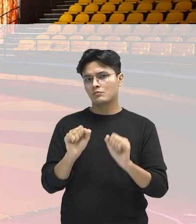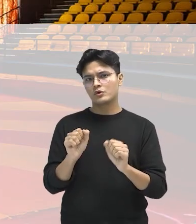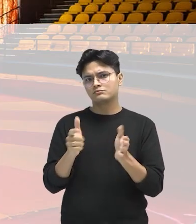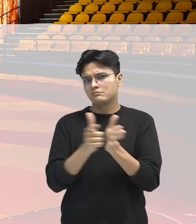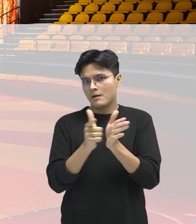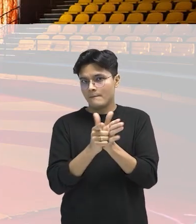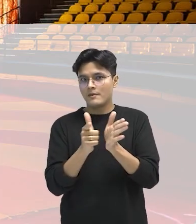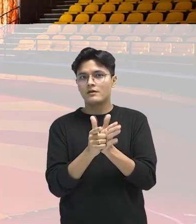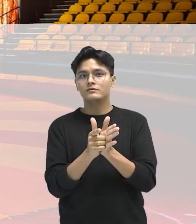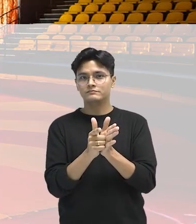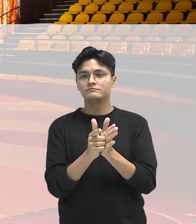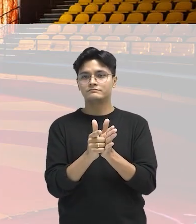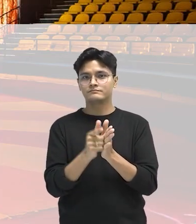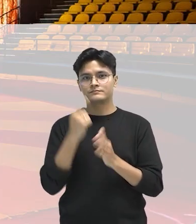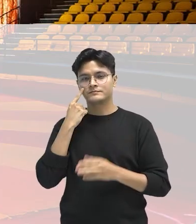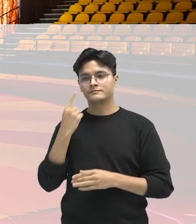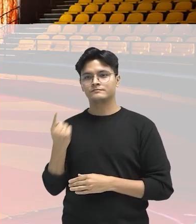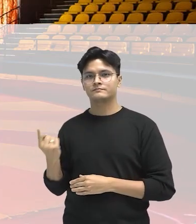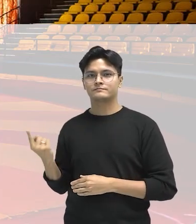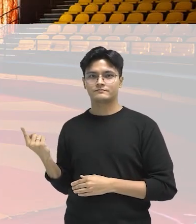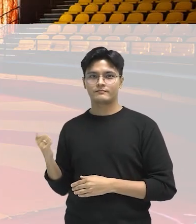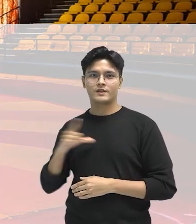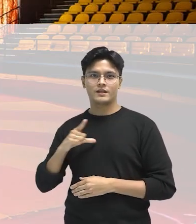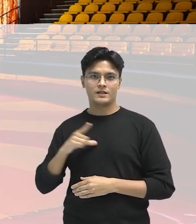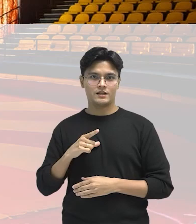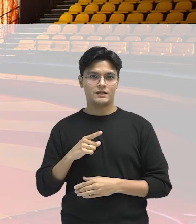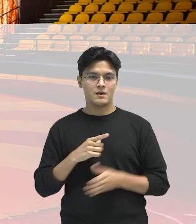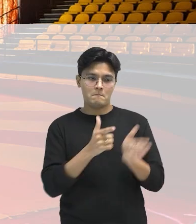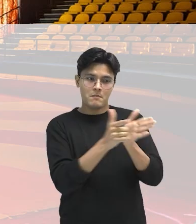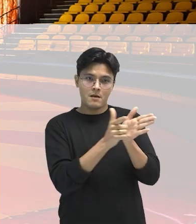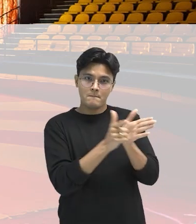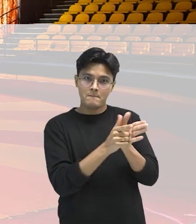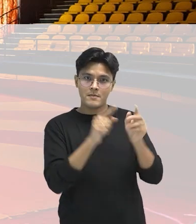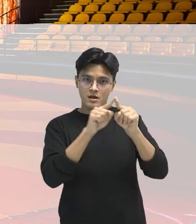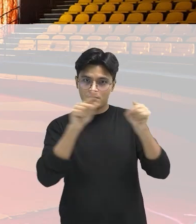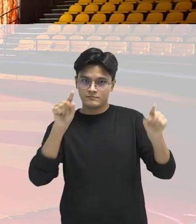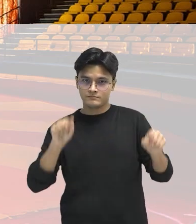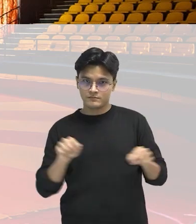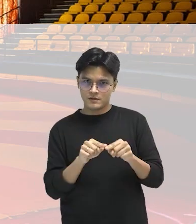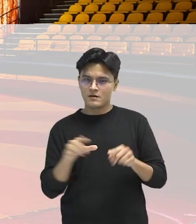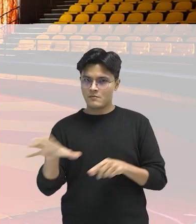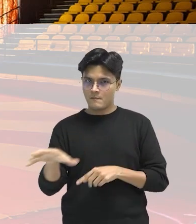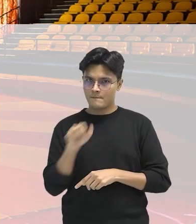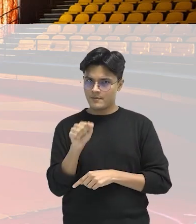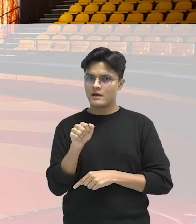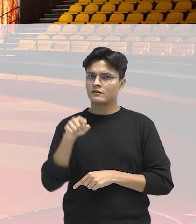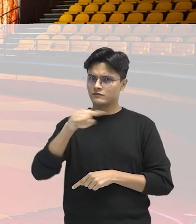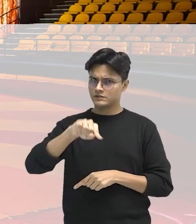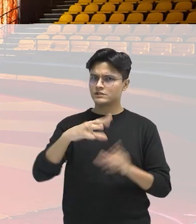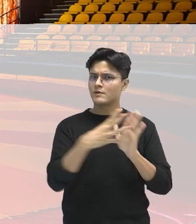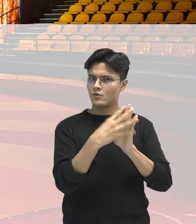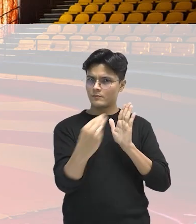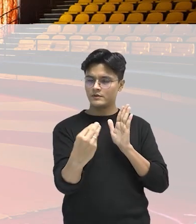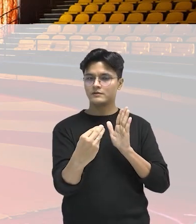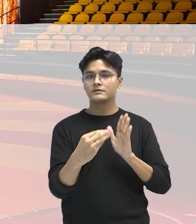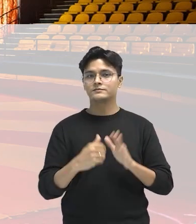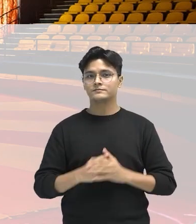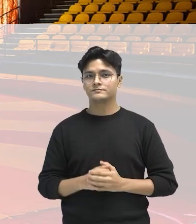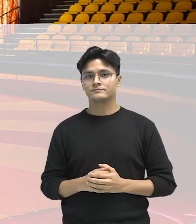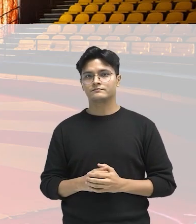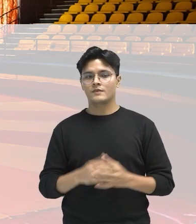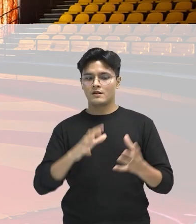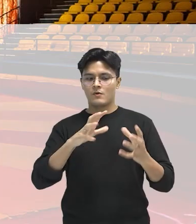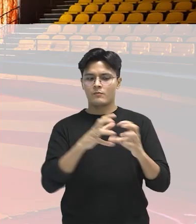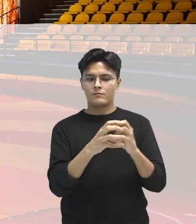papel. Observem aqui. Eu peguei uma folha de papel, peguem já e façam aí também junto comigo. E você